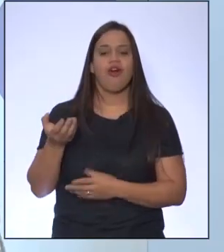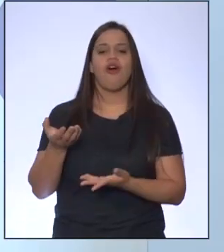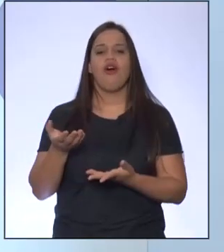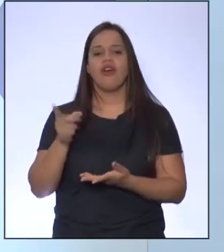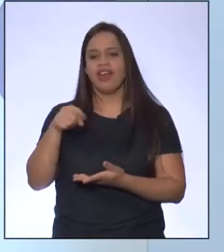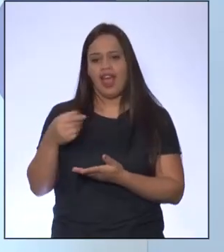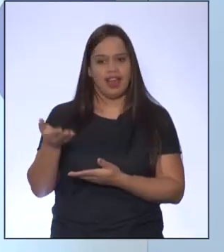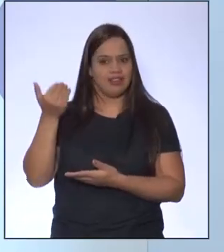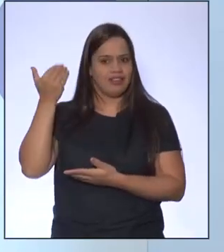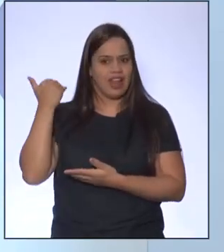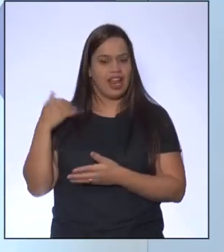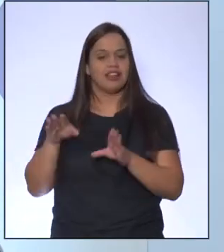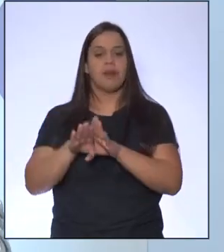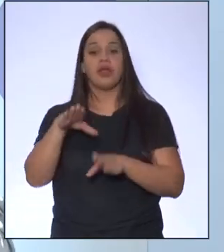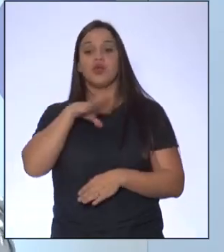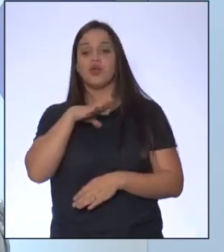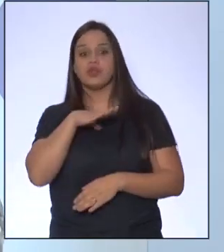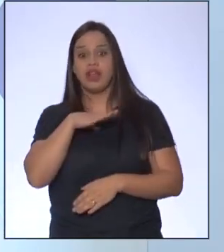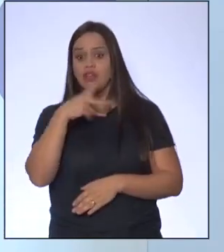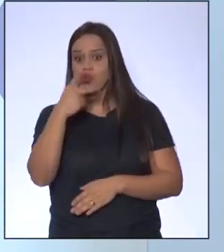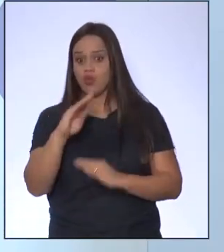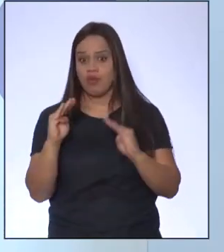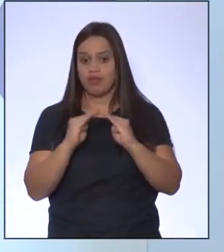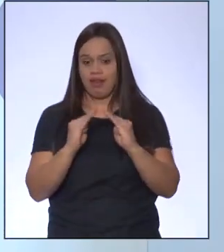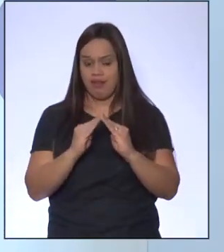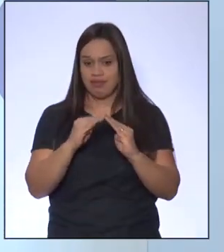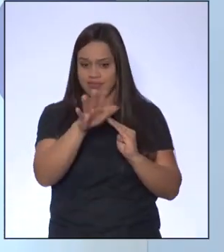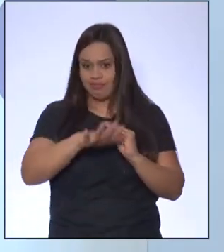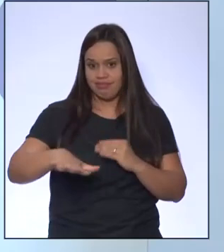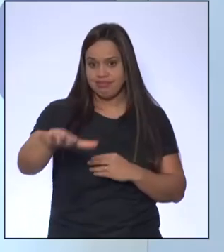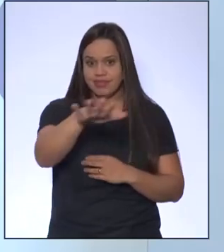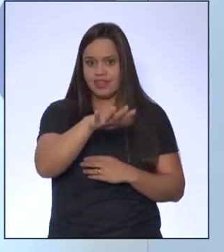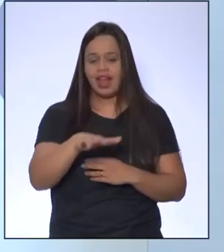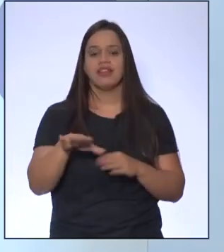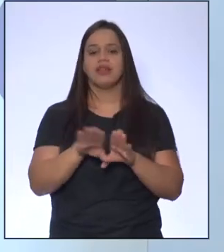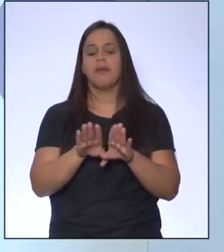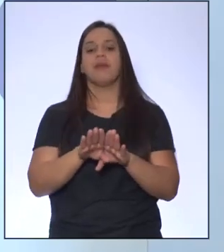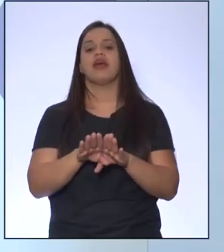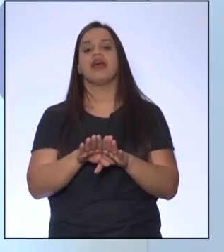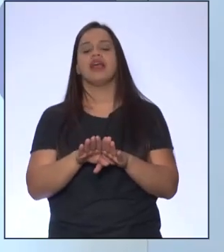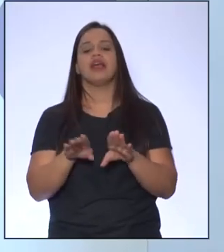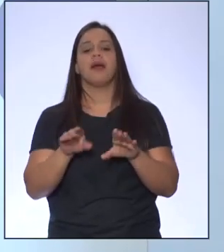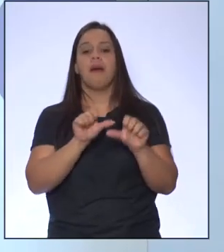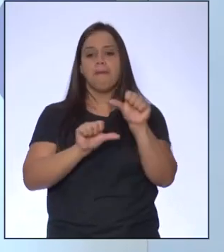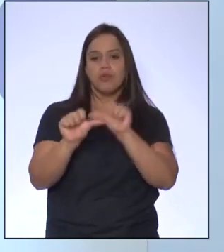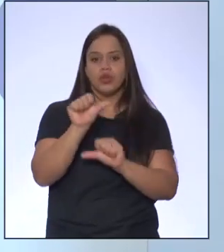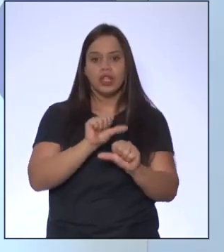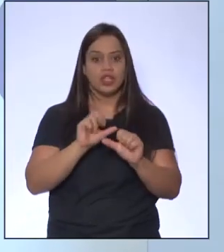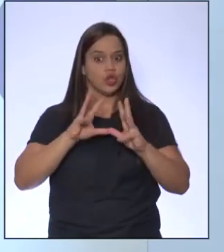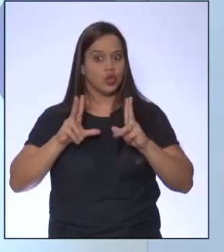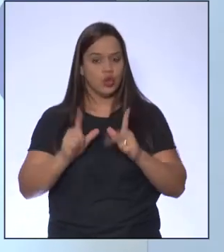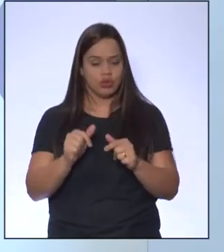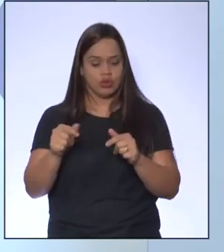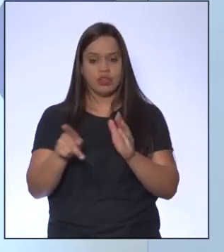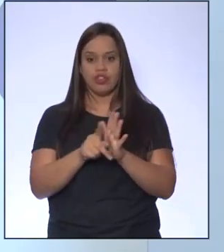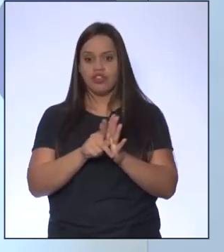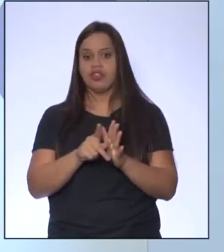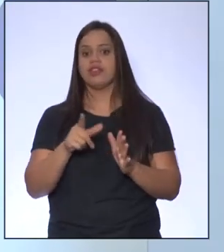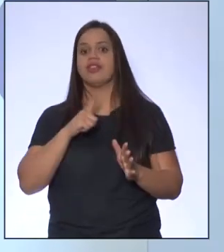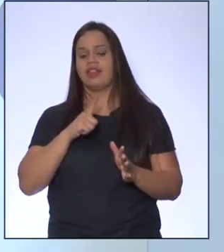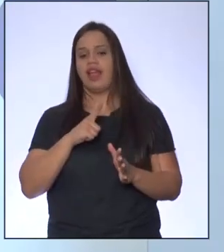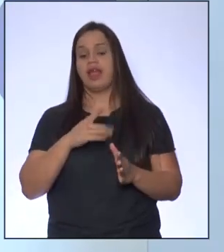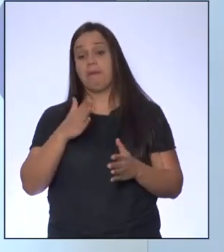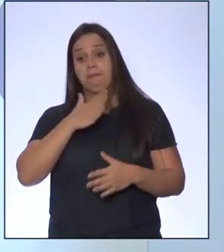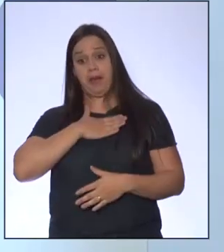até mesmo do centro da cidade, né? E essa mudança, a importância de observar, né, desses registros, eu acho muito importante. E, para